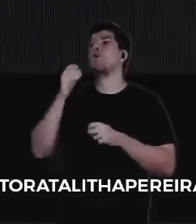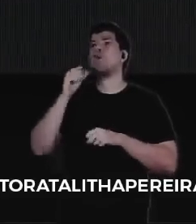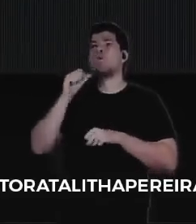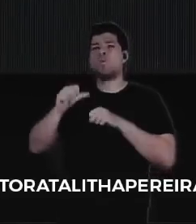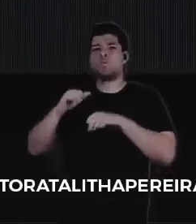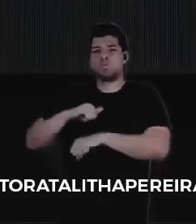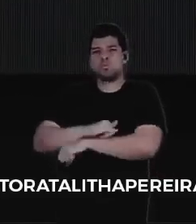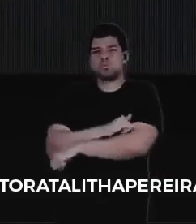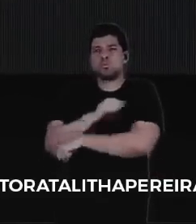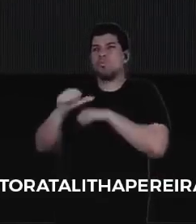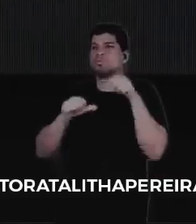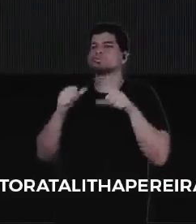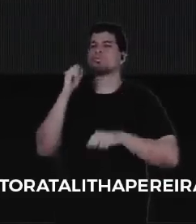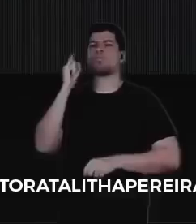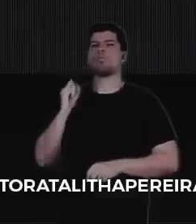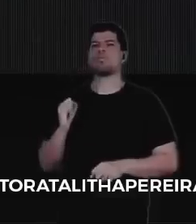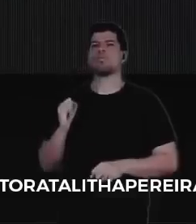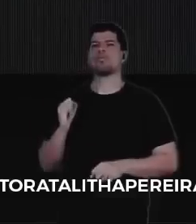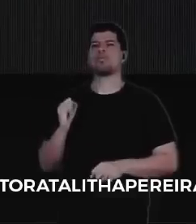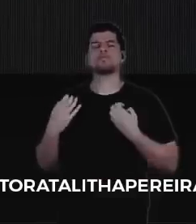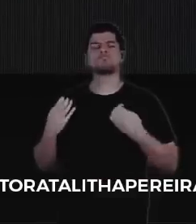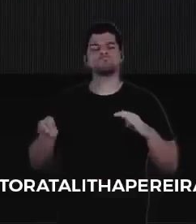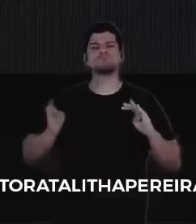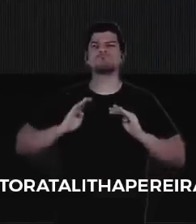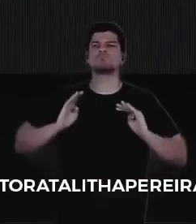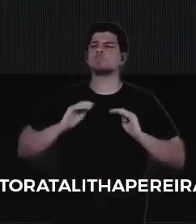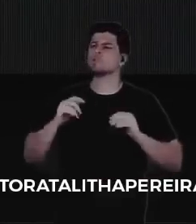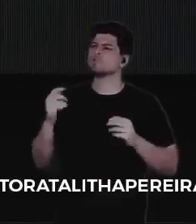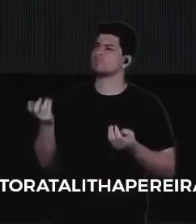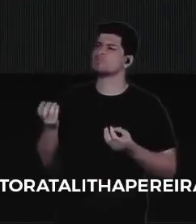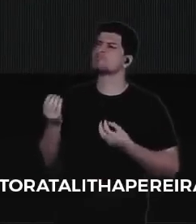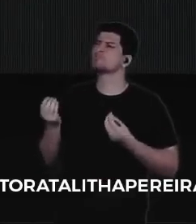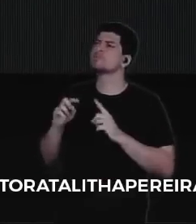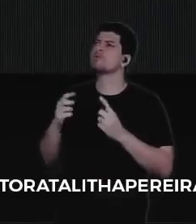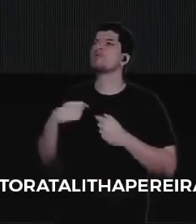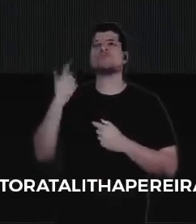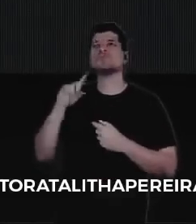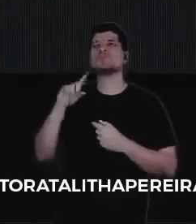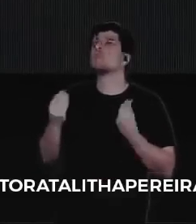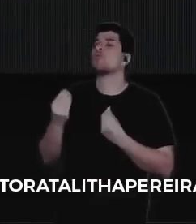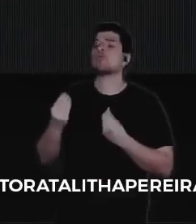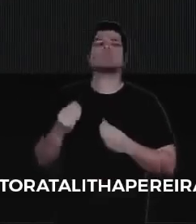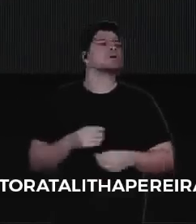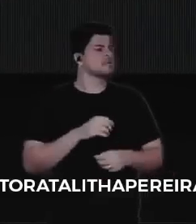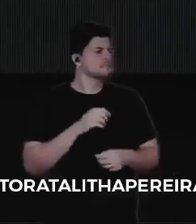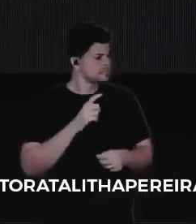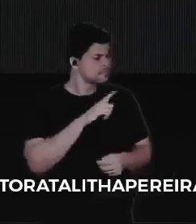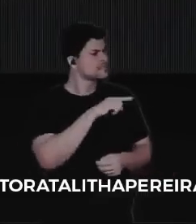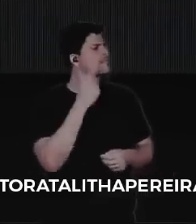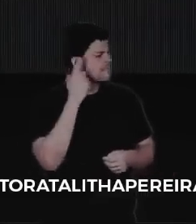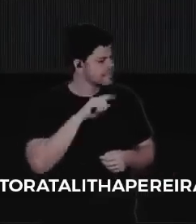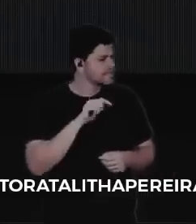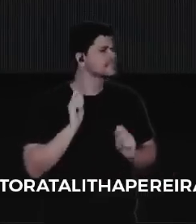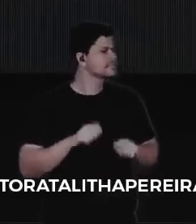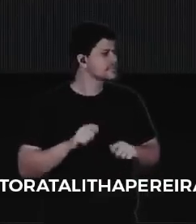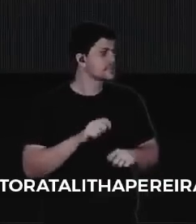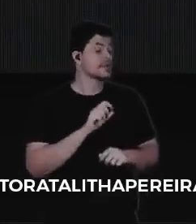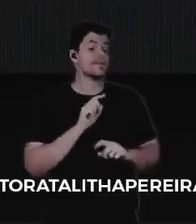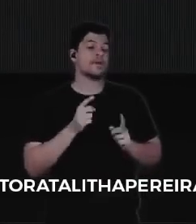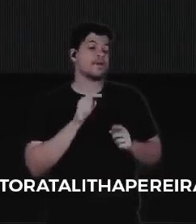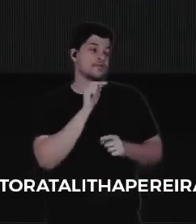mais fitness, tem como? Tem. É só você